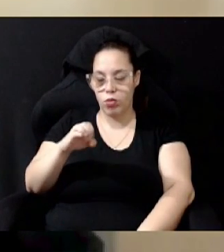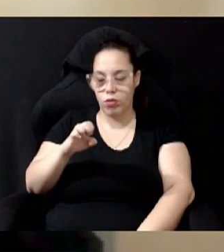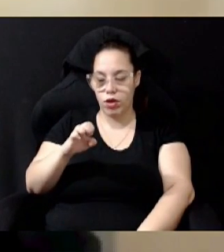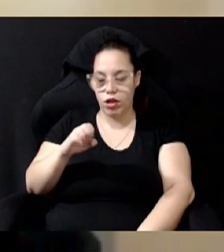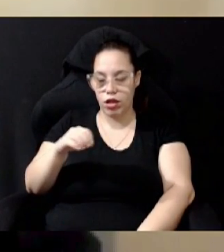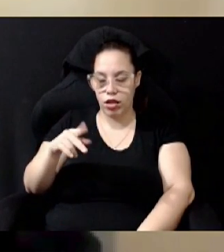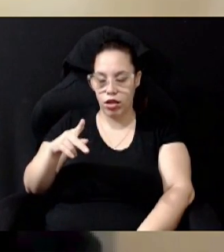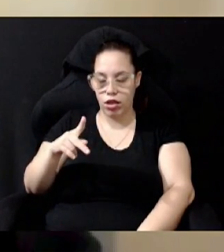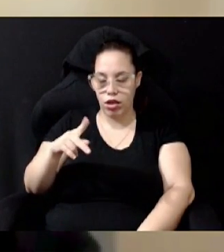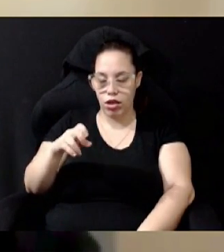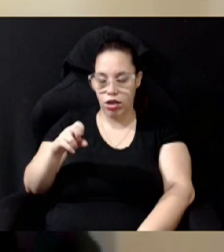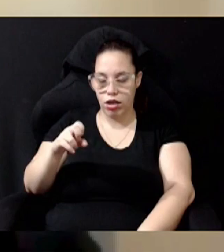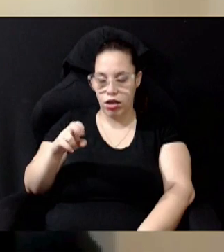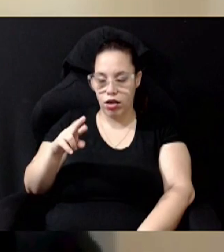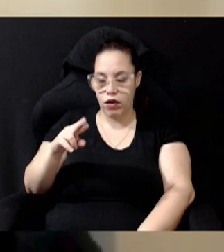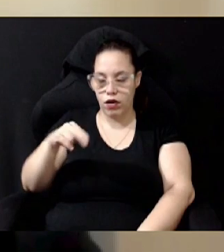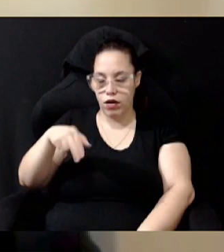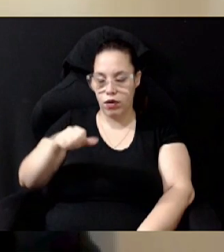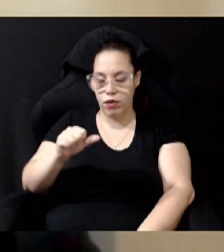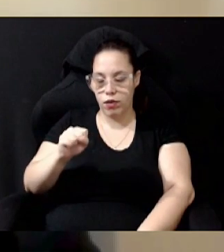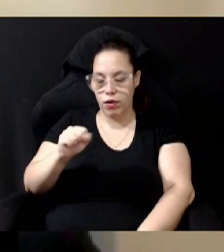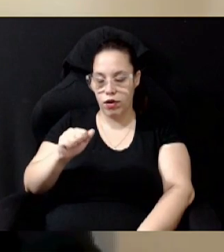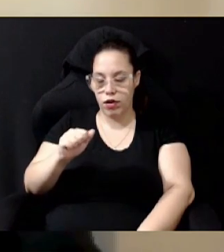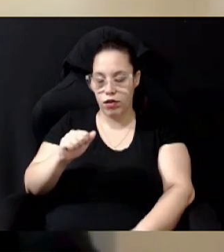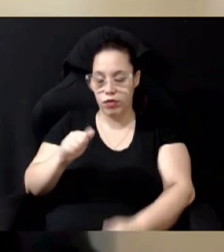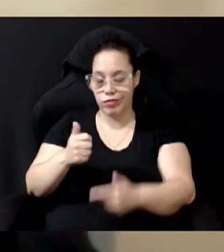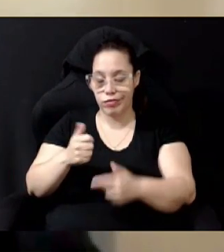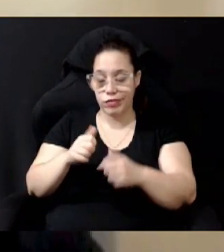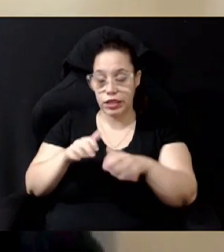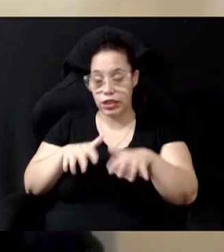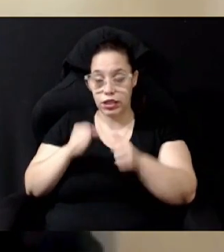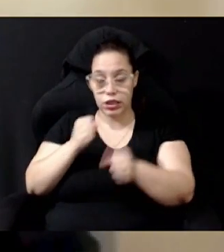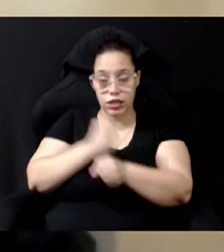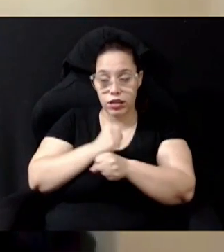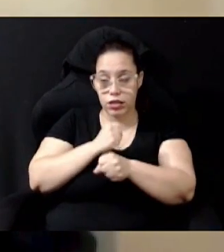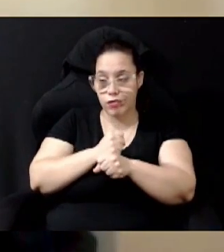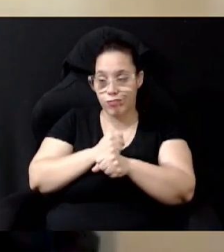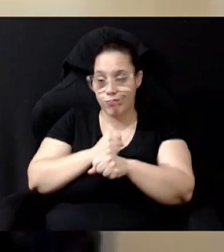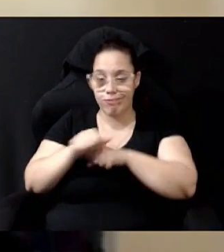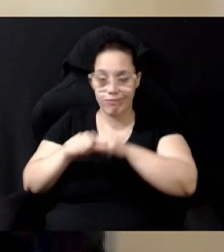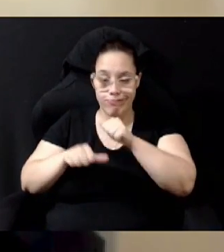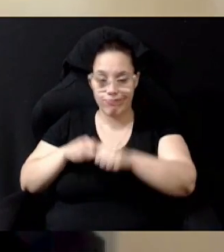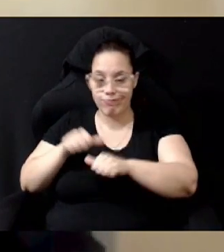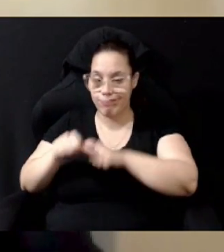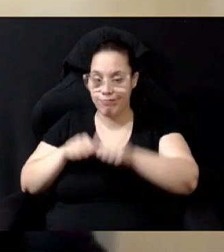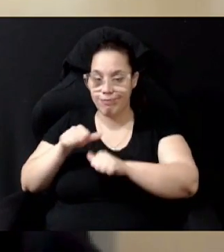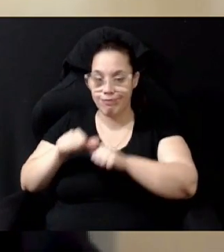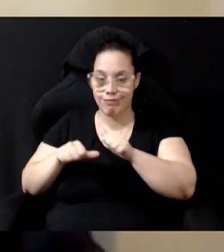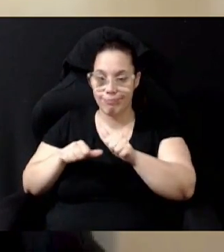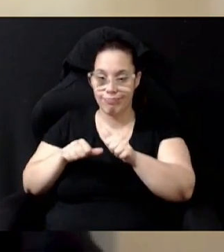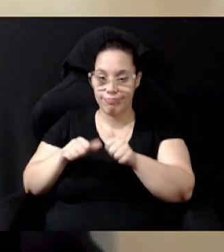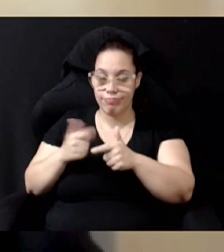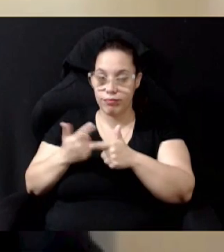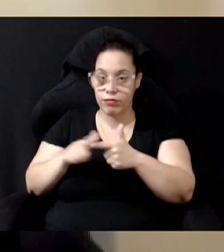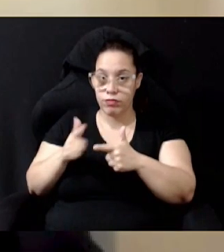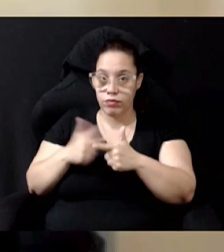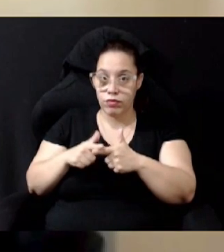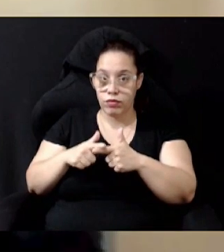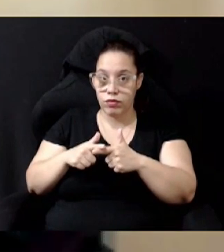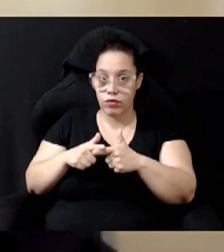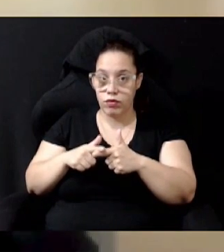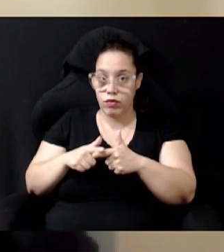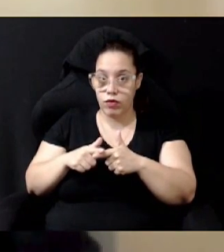uma consequência das alterações dos nervos e consequência de umas alterações do sistema nervoso devido